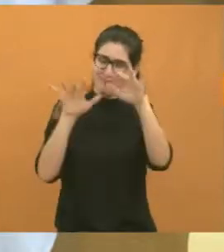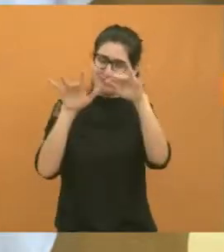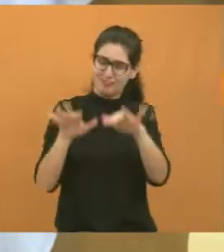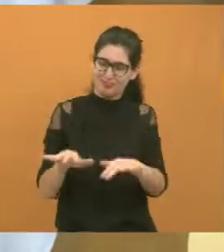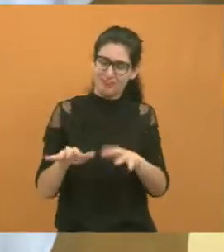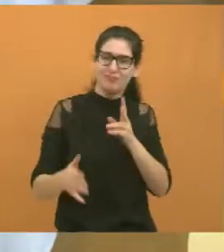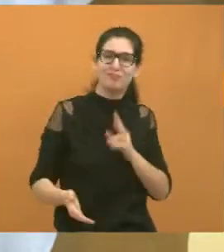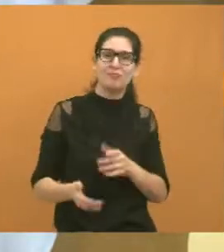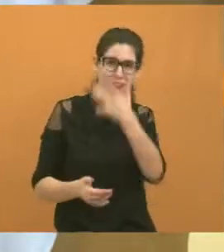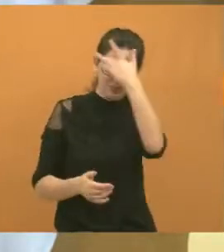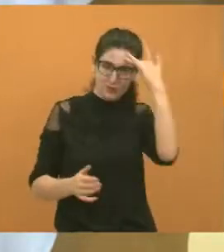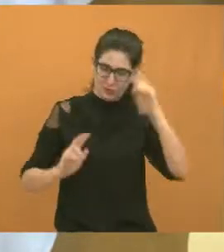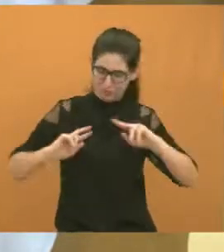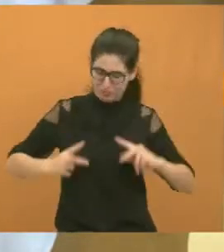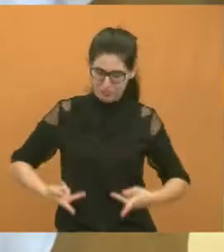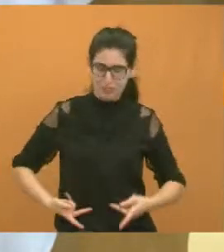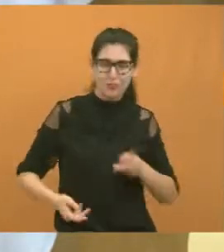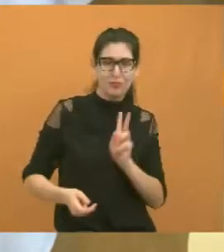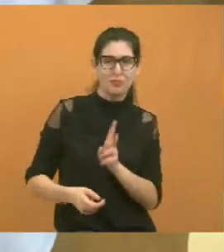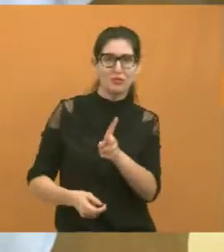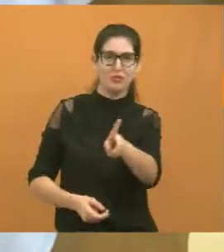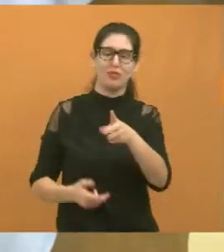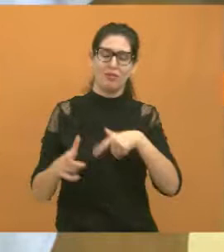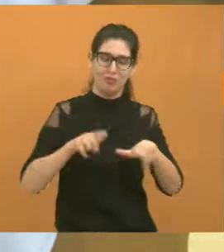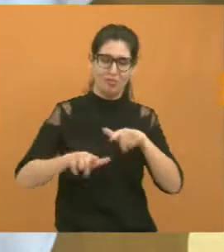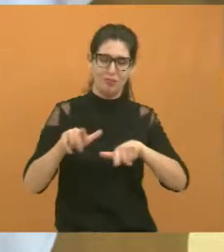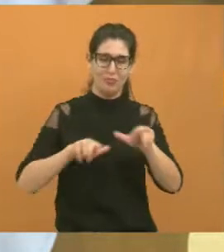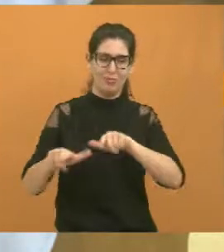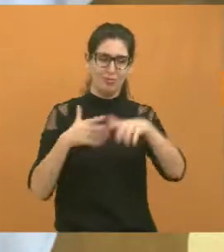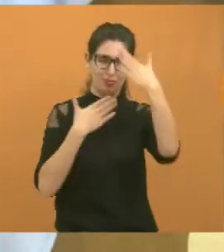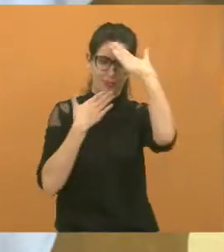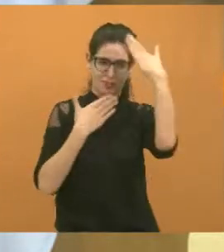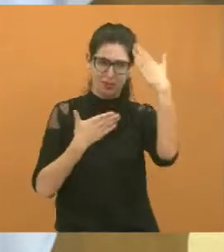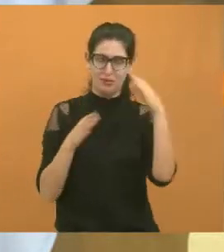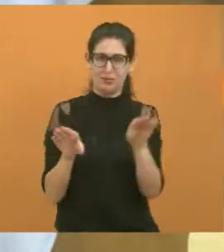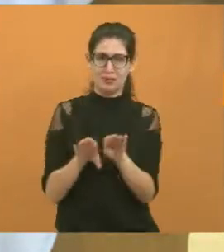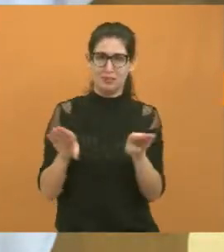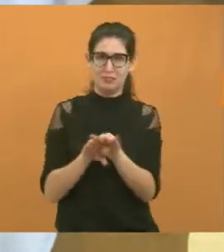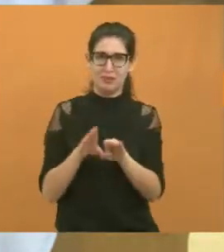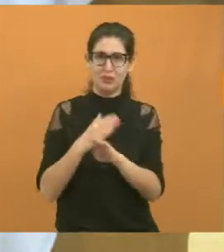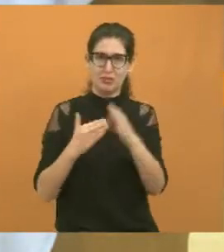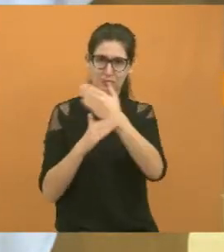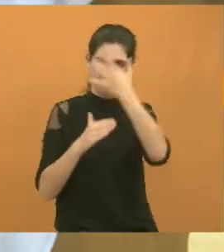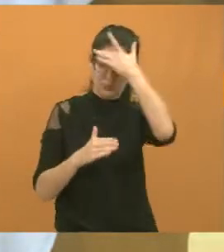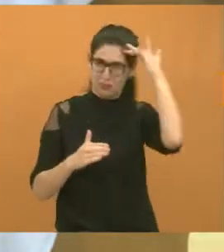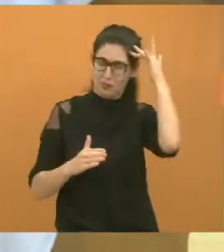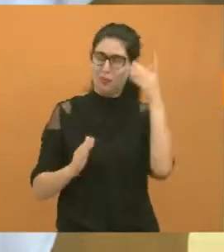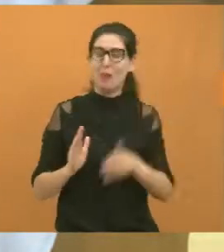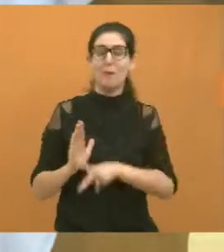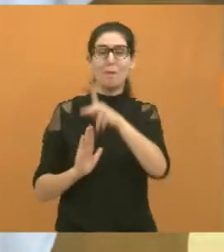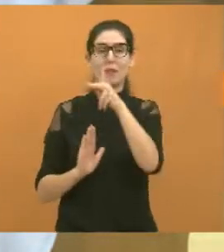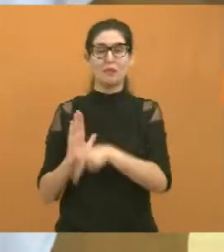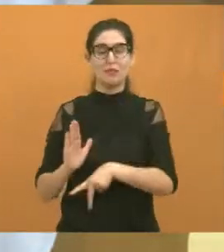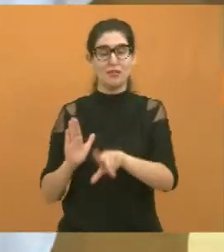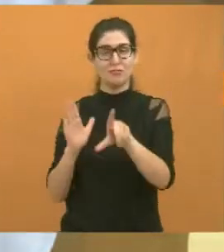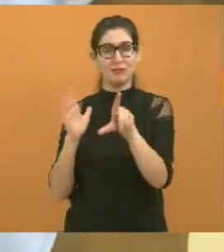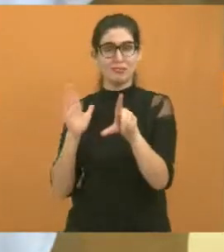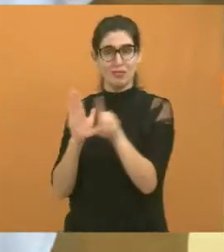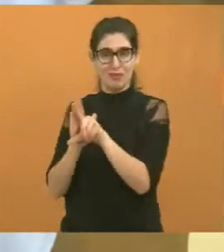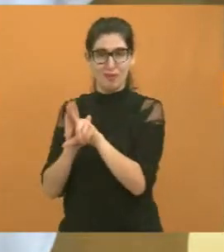também agradecer a todos pela contribuição no projeto de lei que nós trouxemos a essa